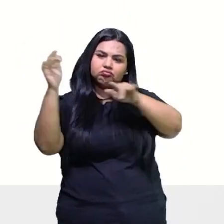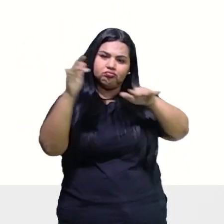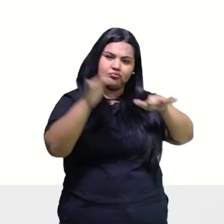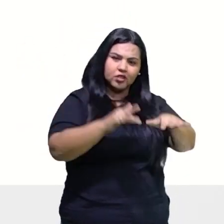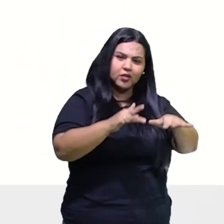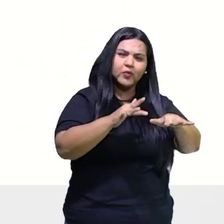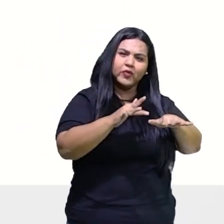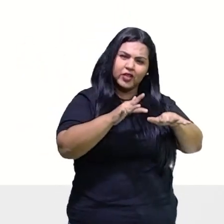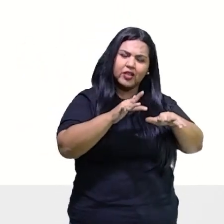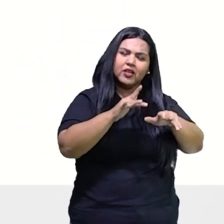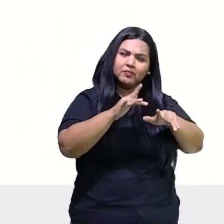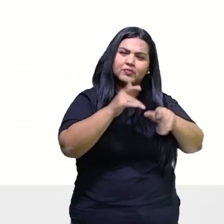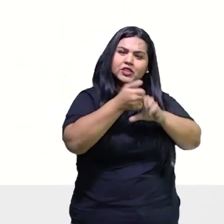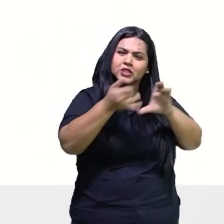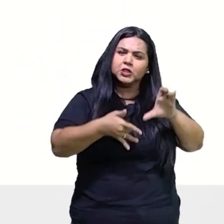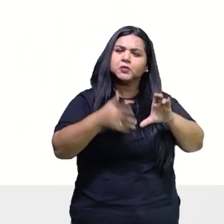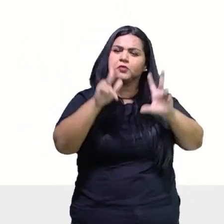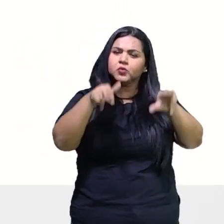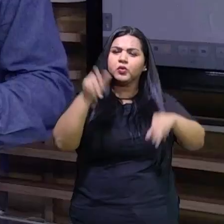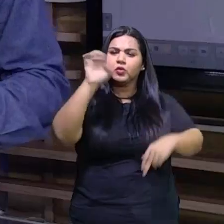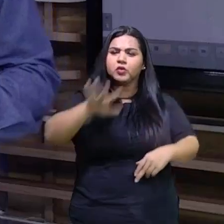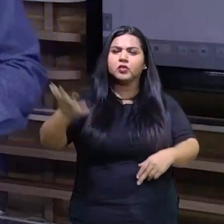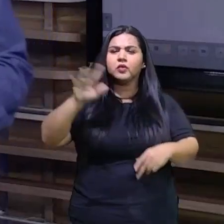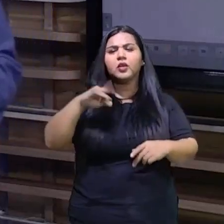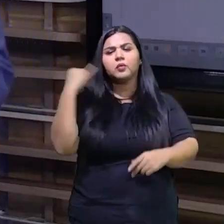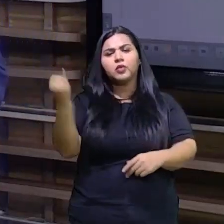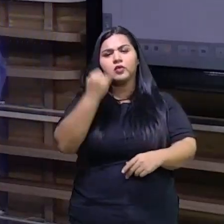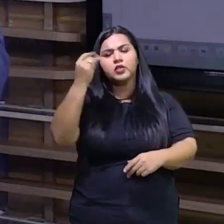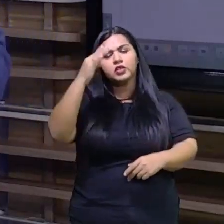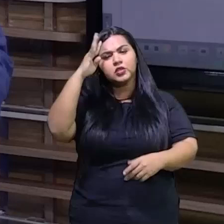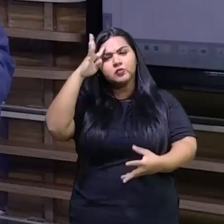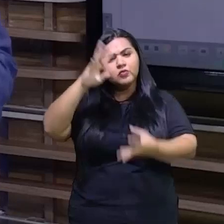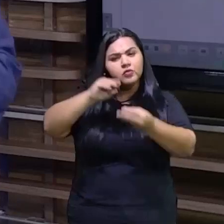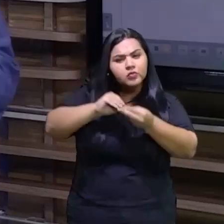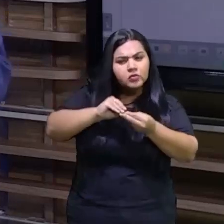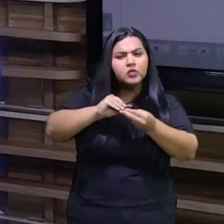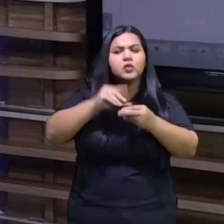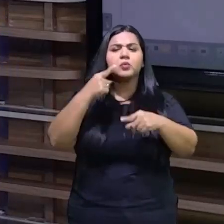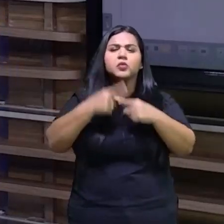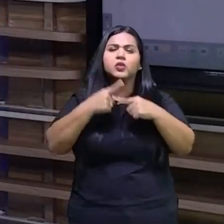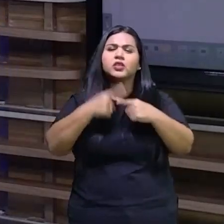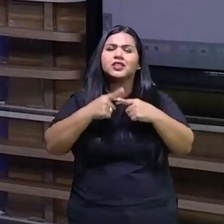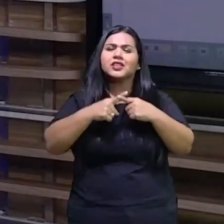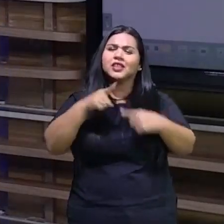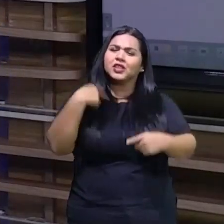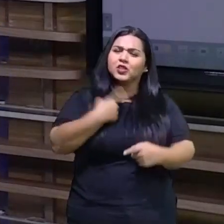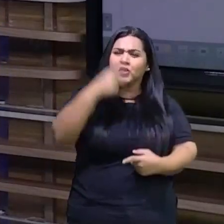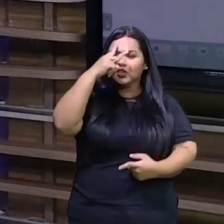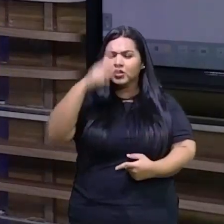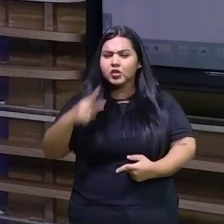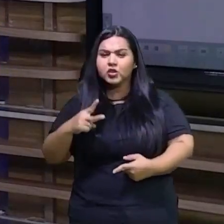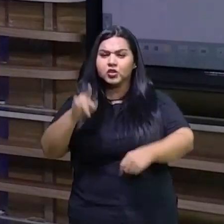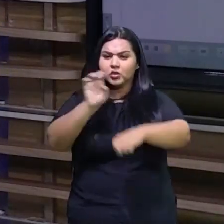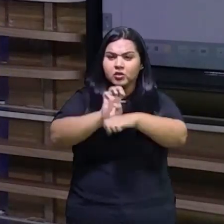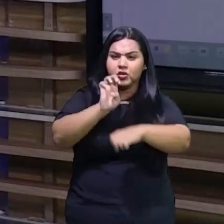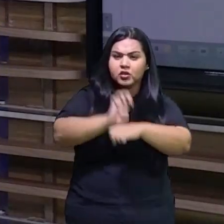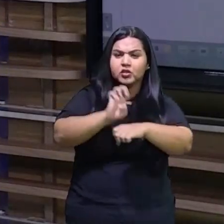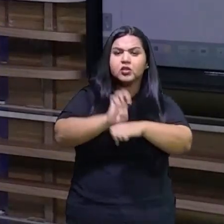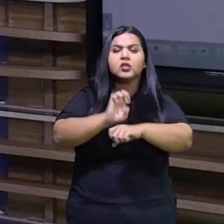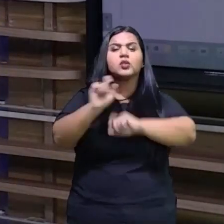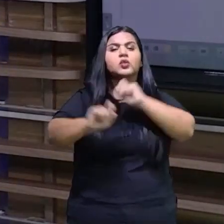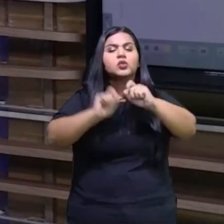europeus. Voltando para mim, é muito importante você compreender isso, porque essa é a história do nosso estado, essa é a história de onde